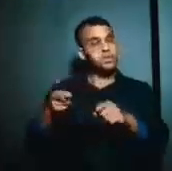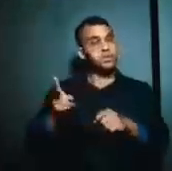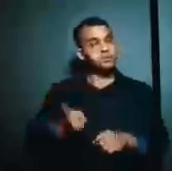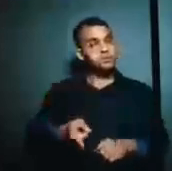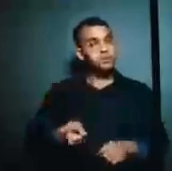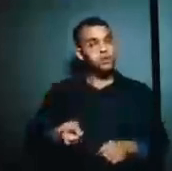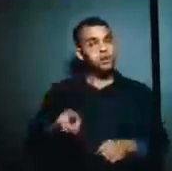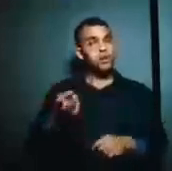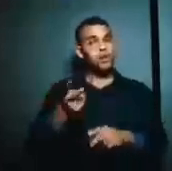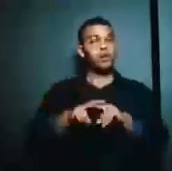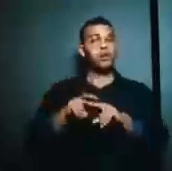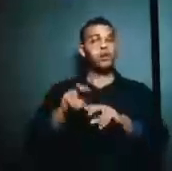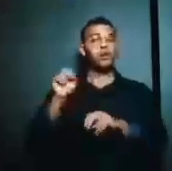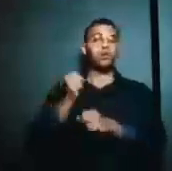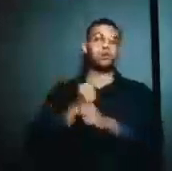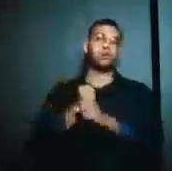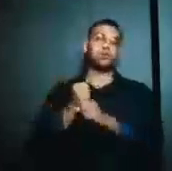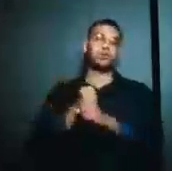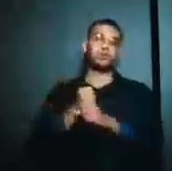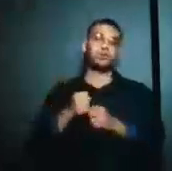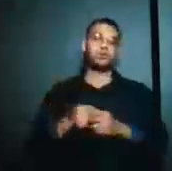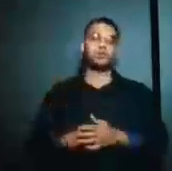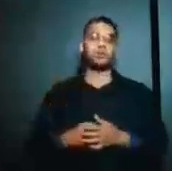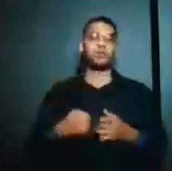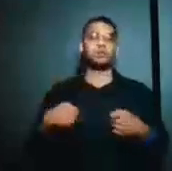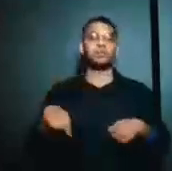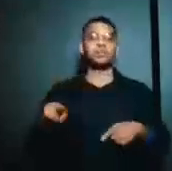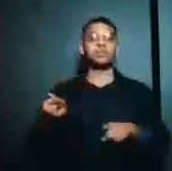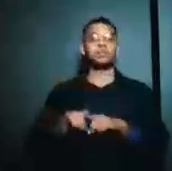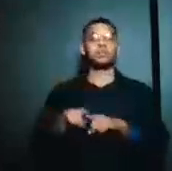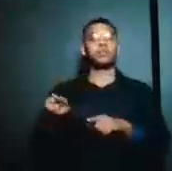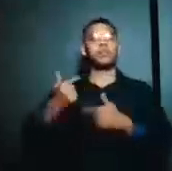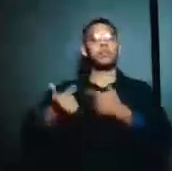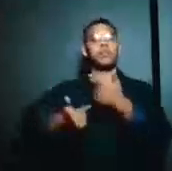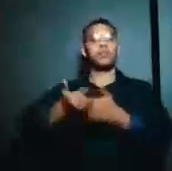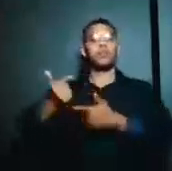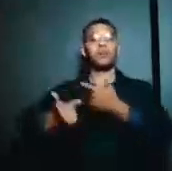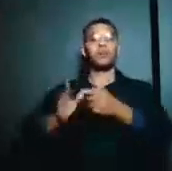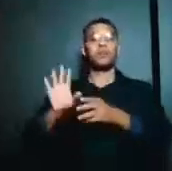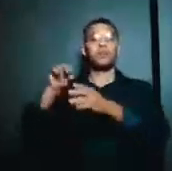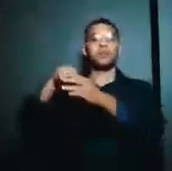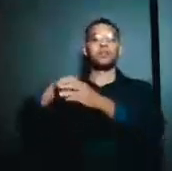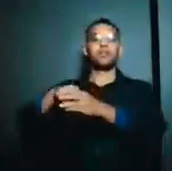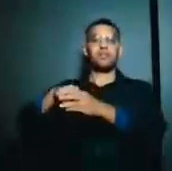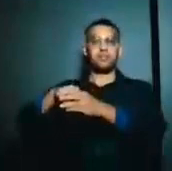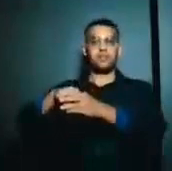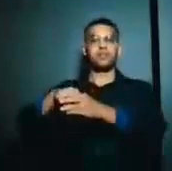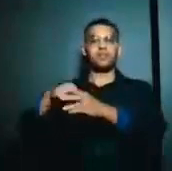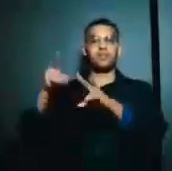gente tem que alterar na Constituição isso, que ele trabalhe para se autossustentar na cadeia.